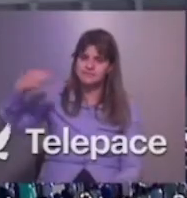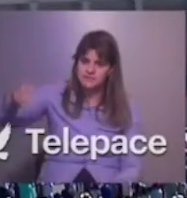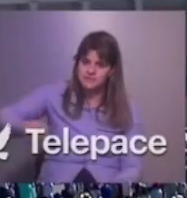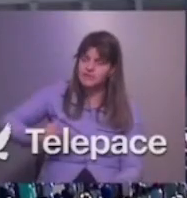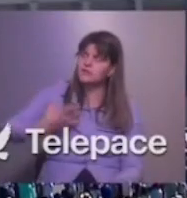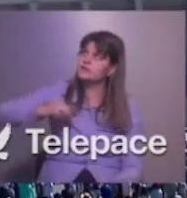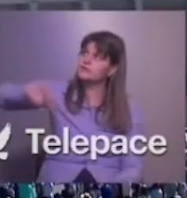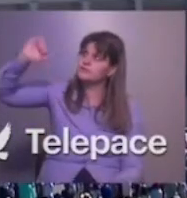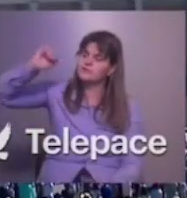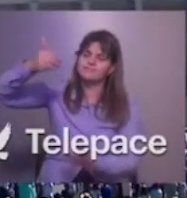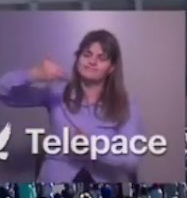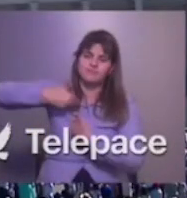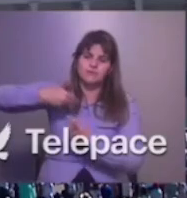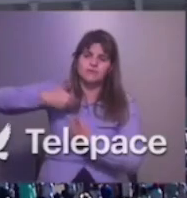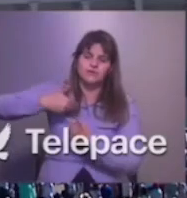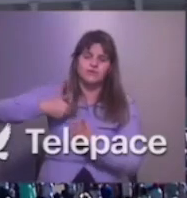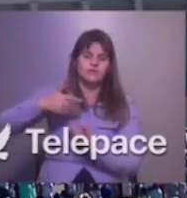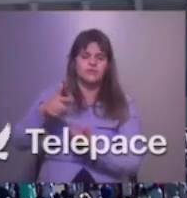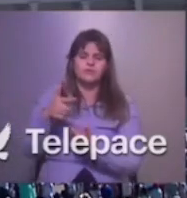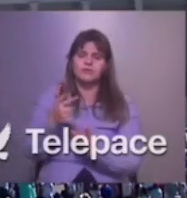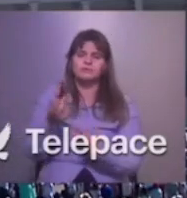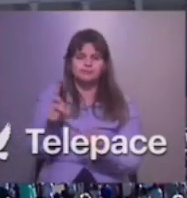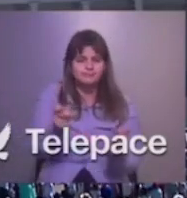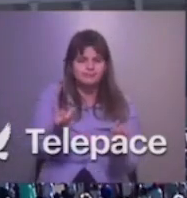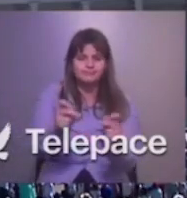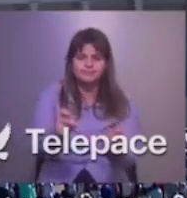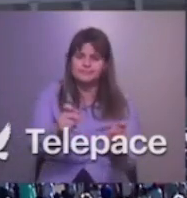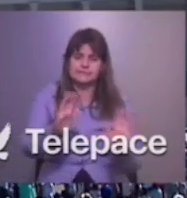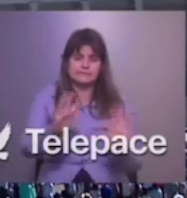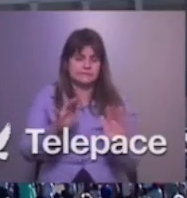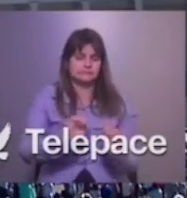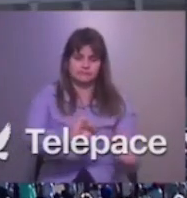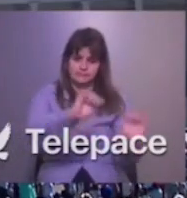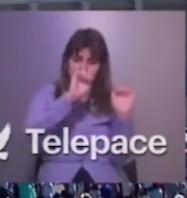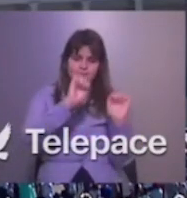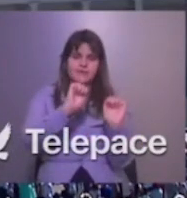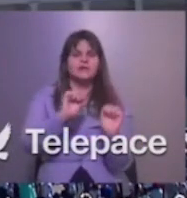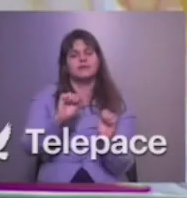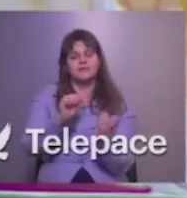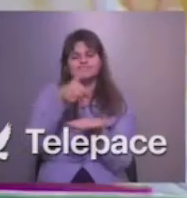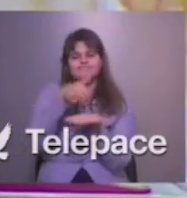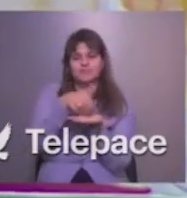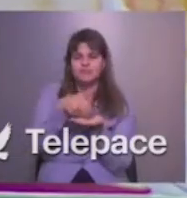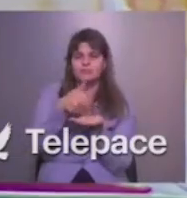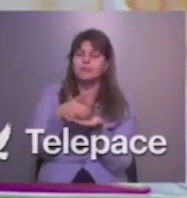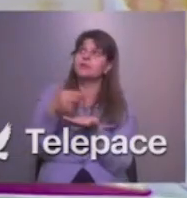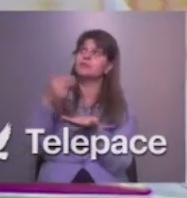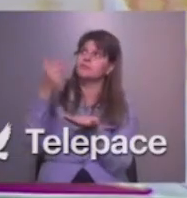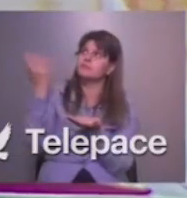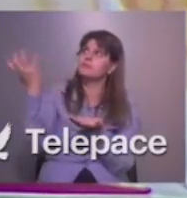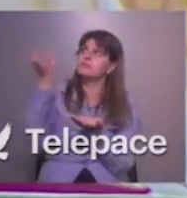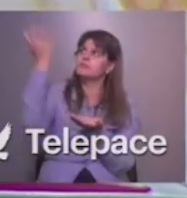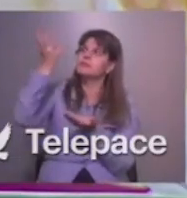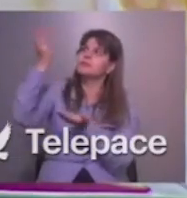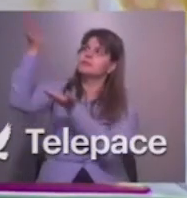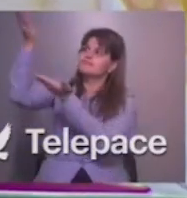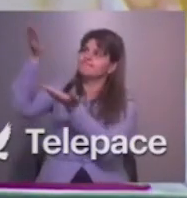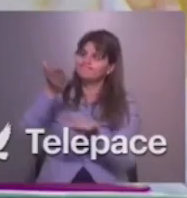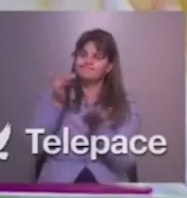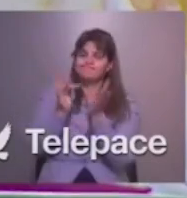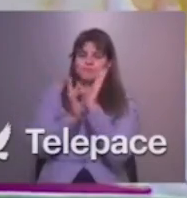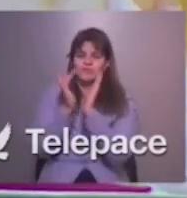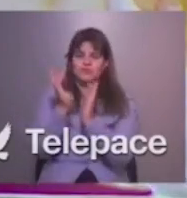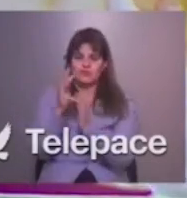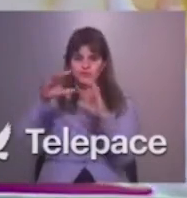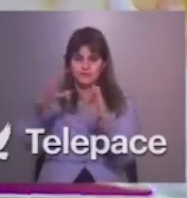misericórdia, sejamos sempre livres do pecado e de toda a perturbação, enquanto esperamos a vinda gloriosa de Jesus Cristo,